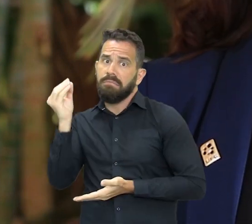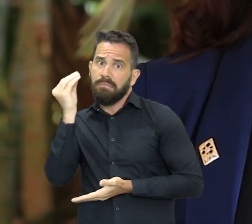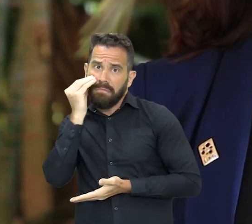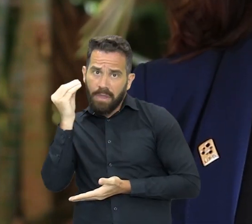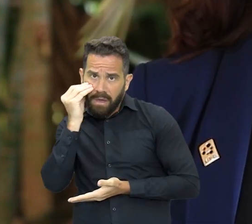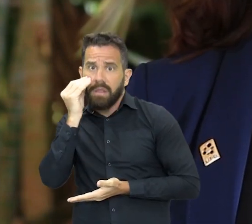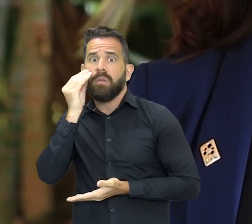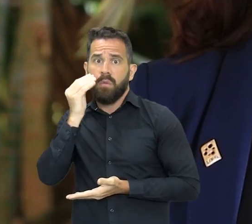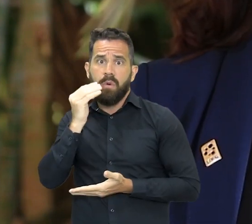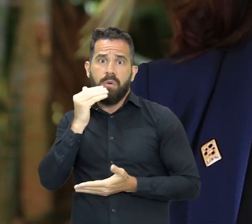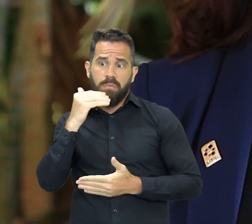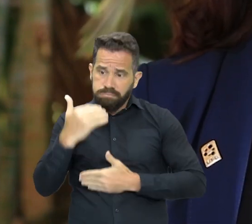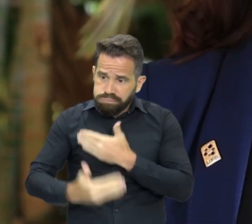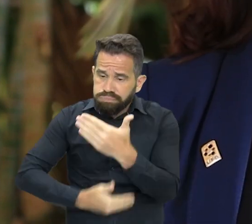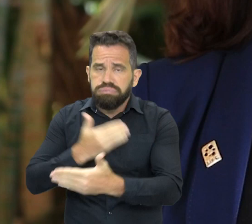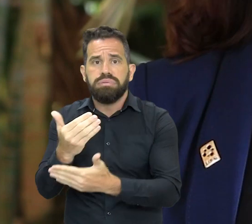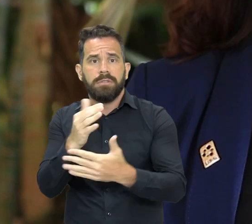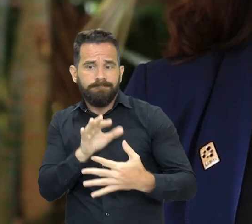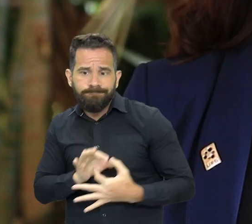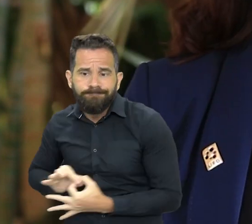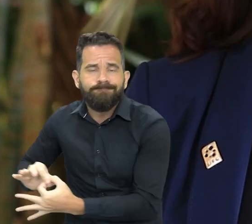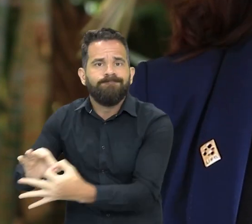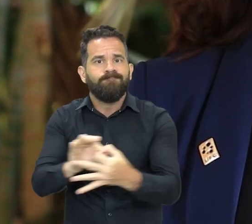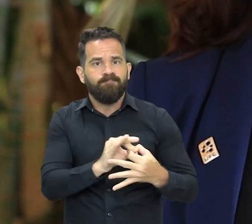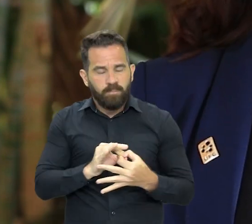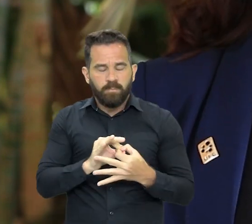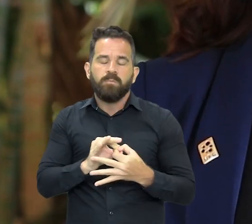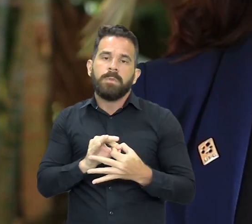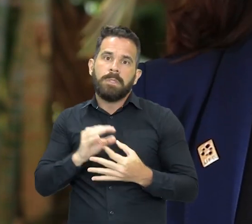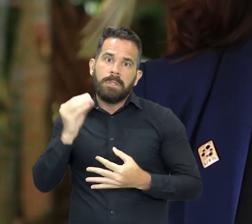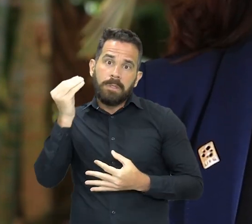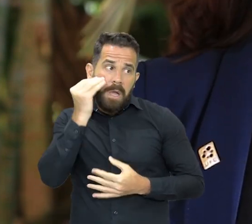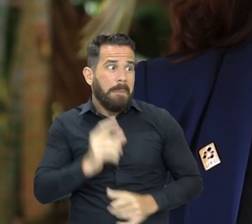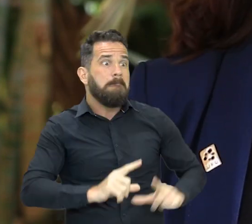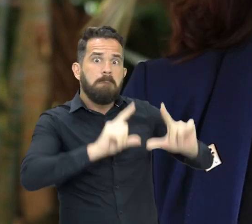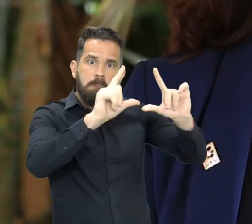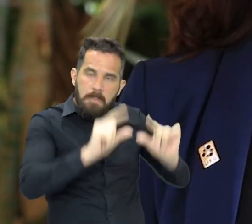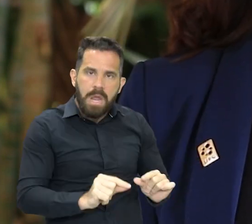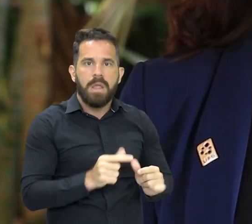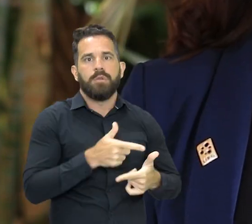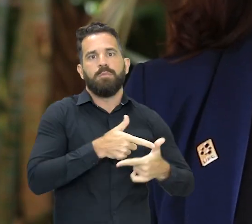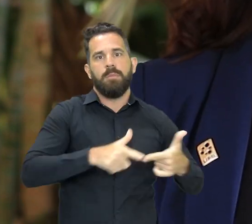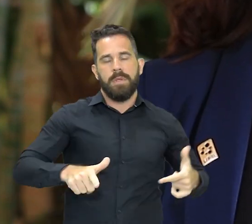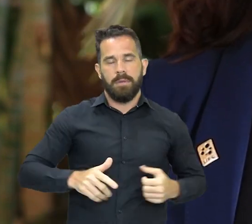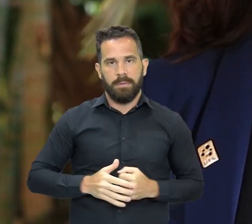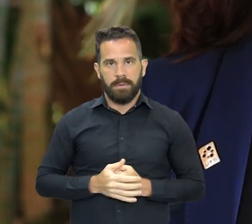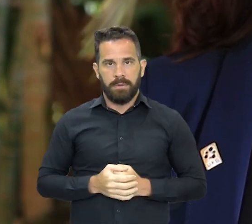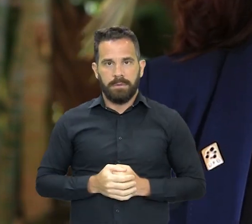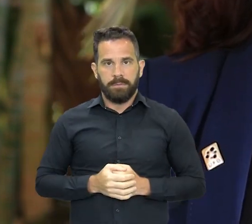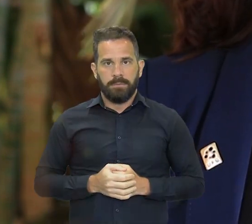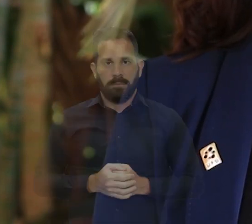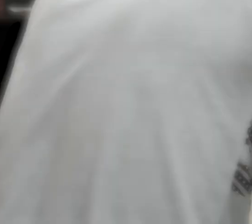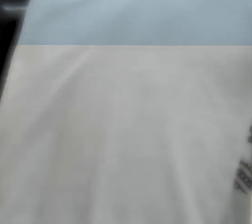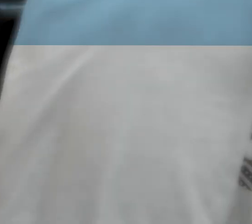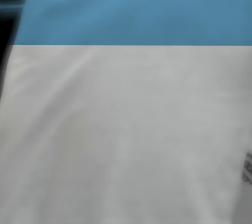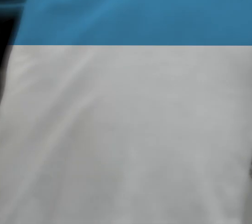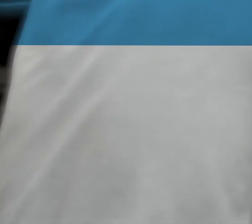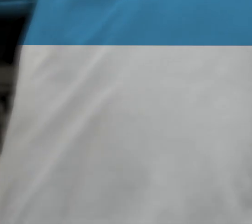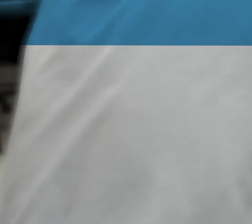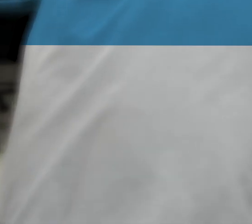caminhos para que a gente pudesse juntos transpor algumas dessas